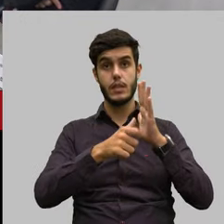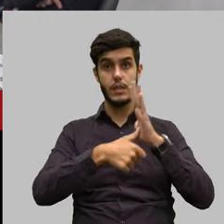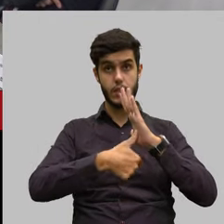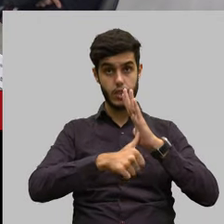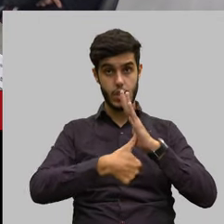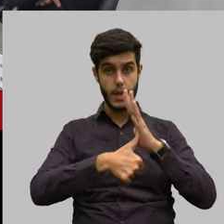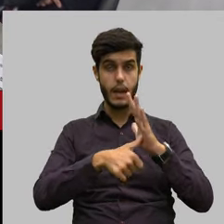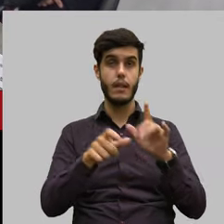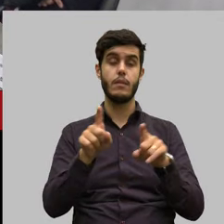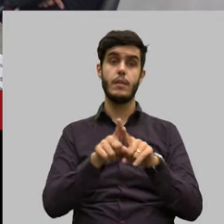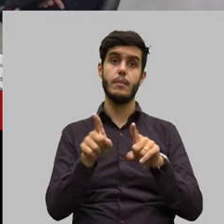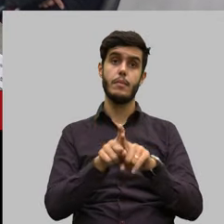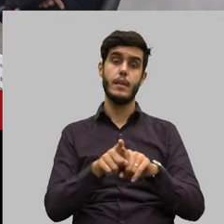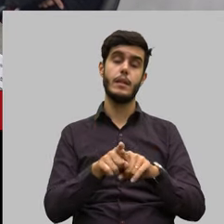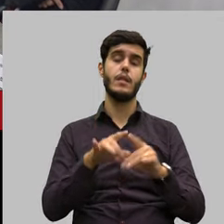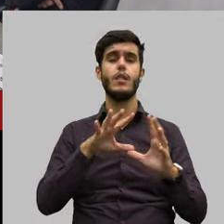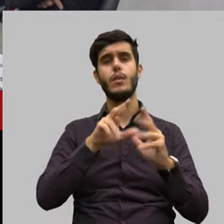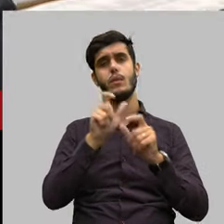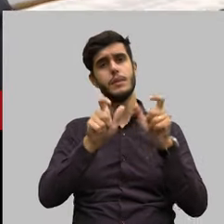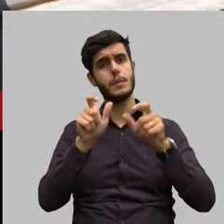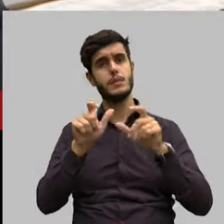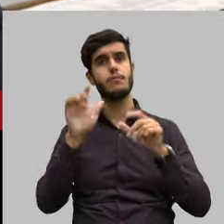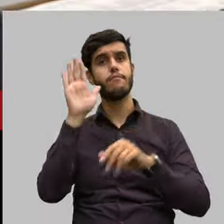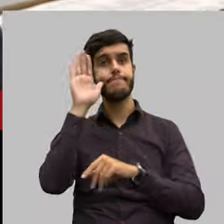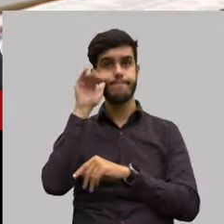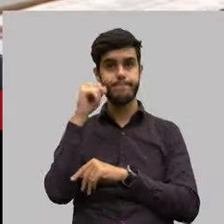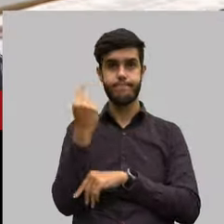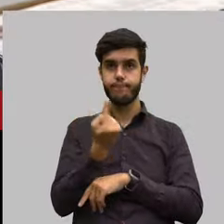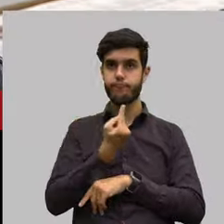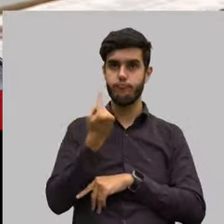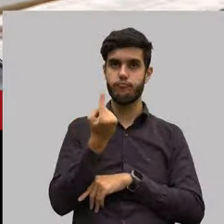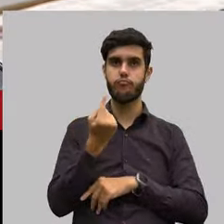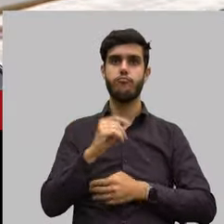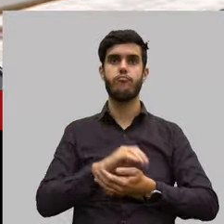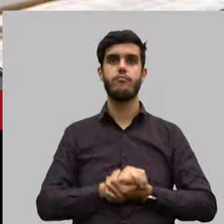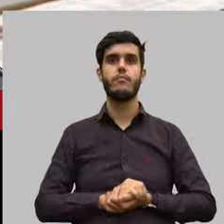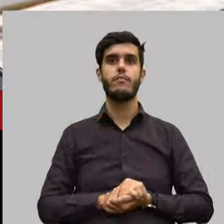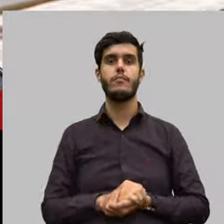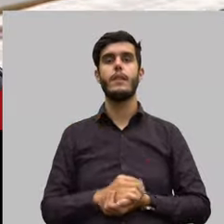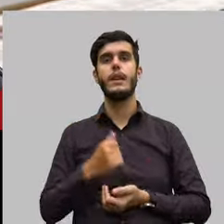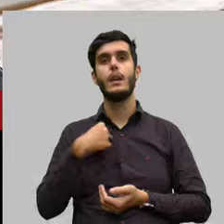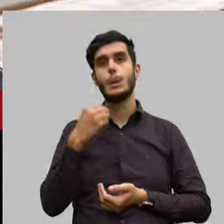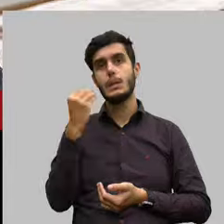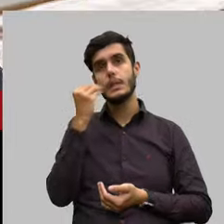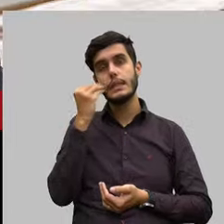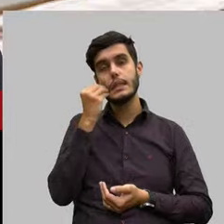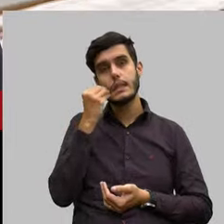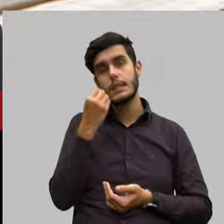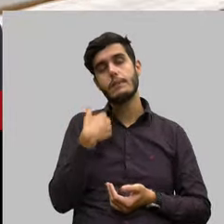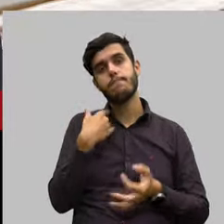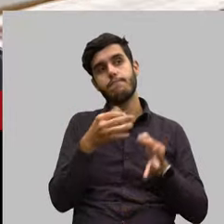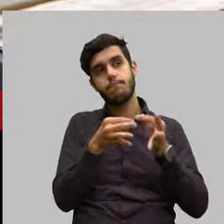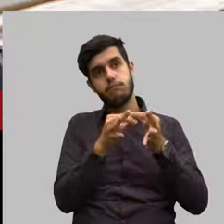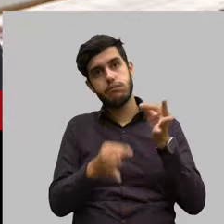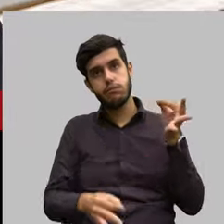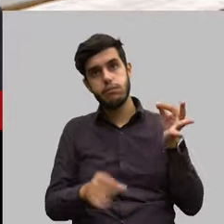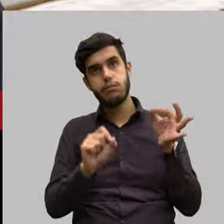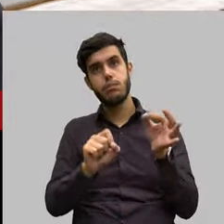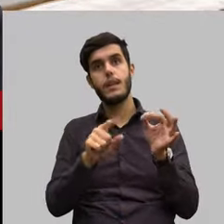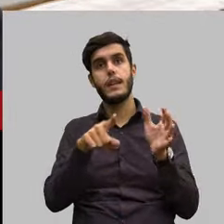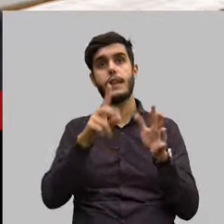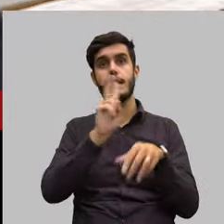nos vendo e todos né que nos assistem eu vou na minha apresentação tentar fazer um breve relato da situação fiscal